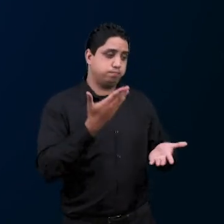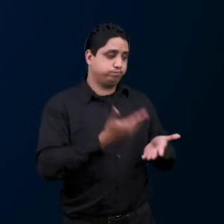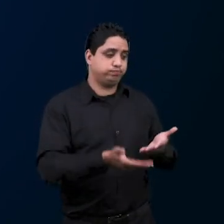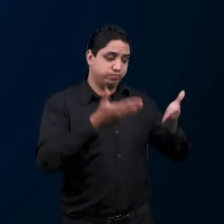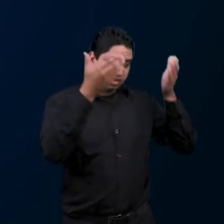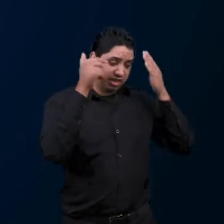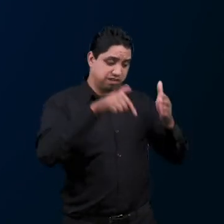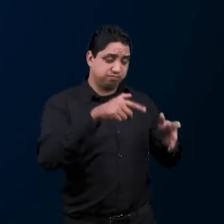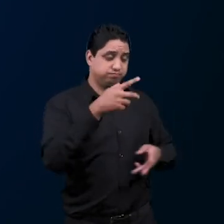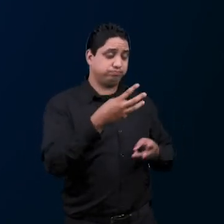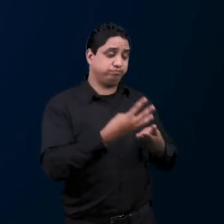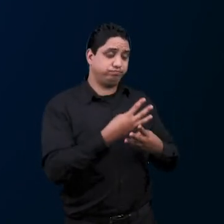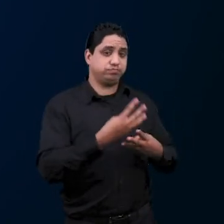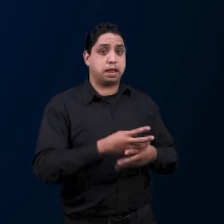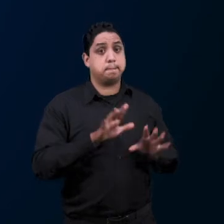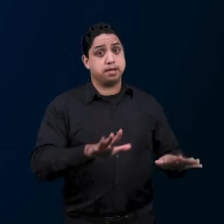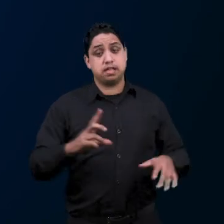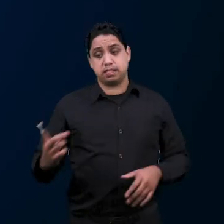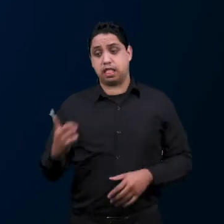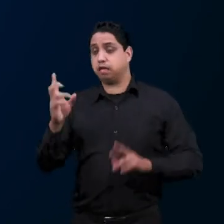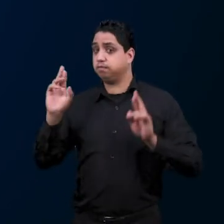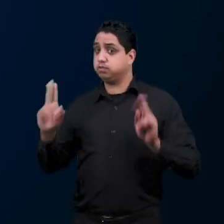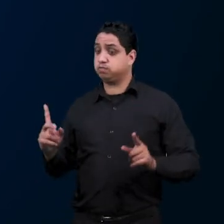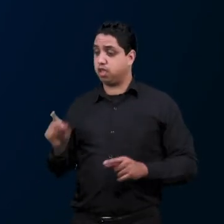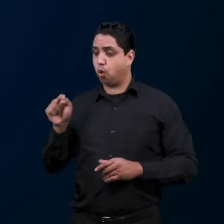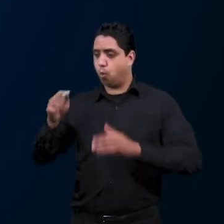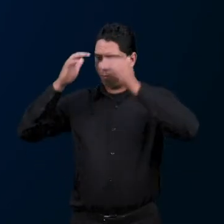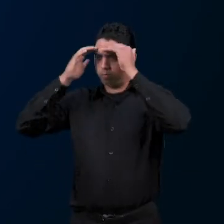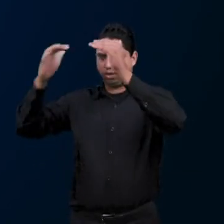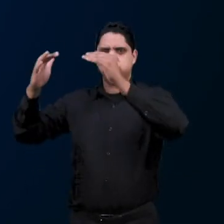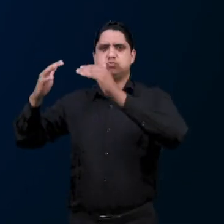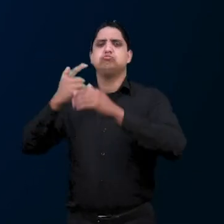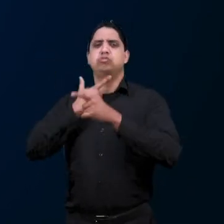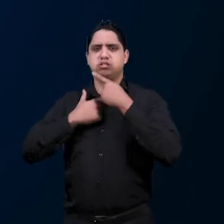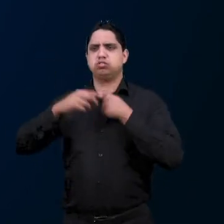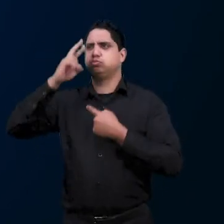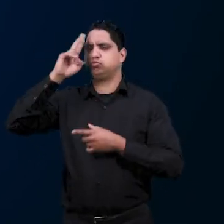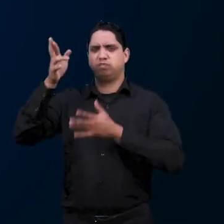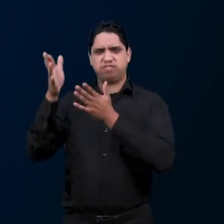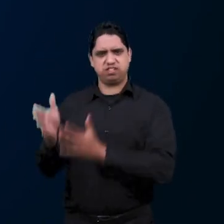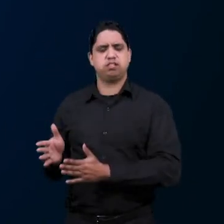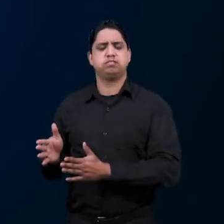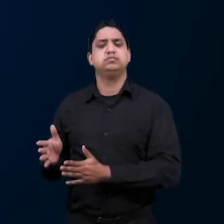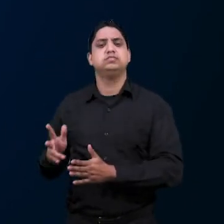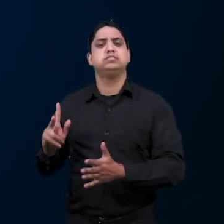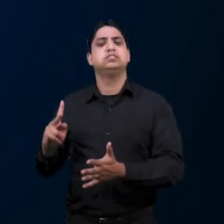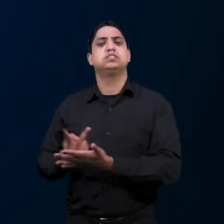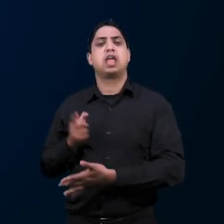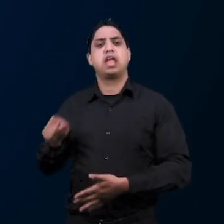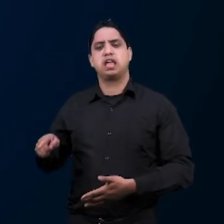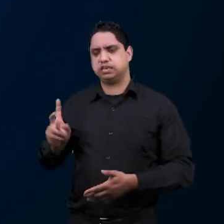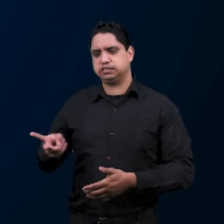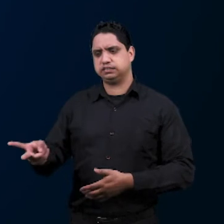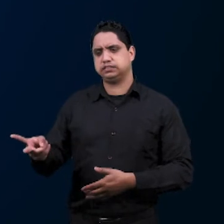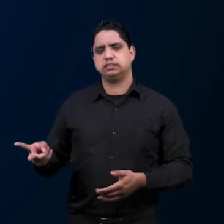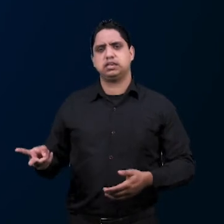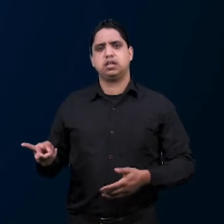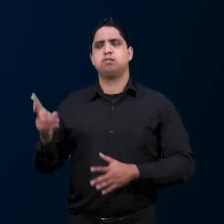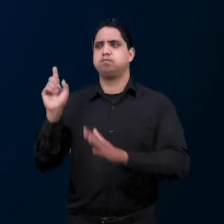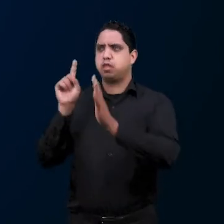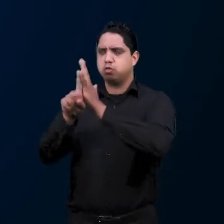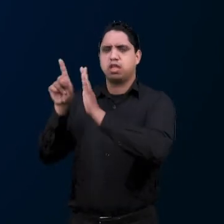Israel. Mas Davi, ele era obediente, ele era conforme a vontade do Senhor. Ele buscava o